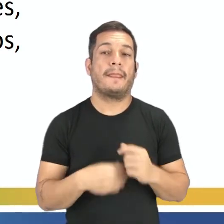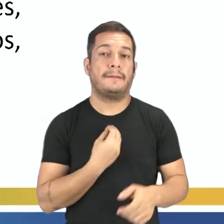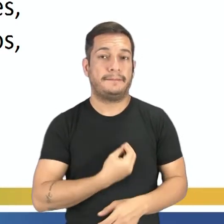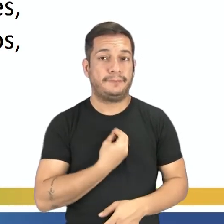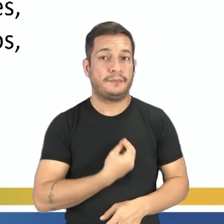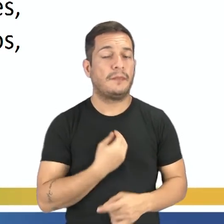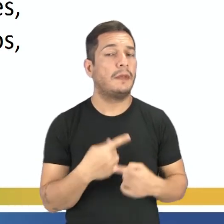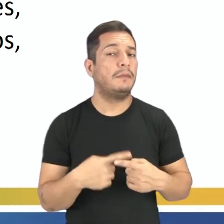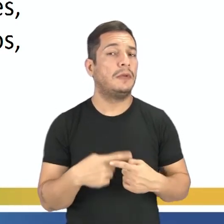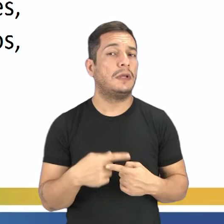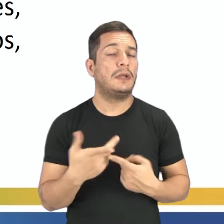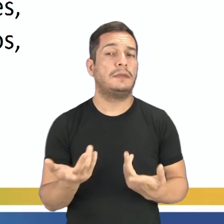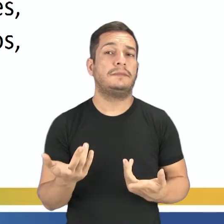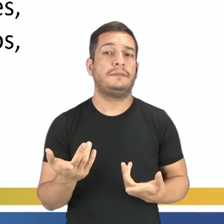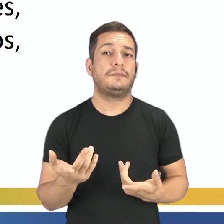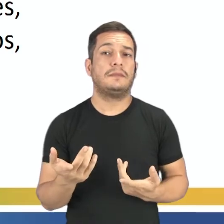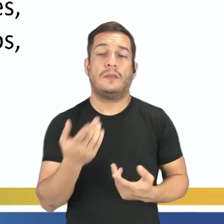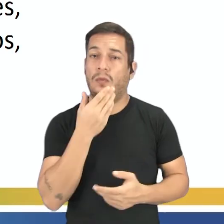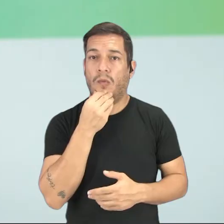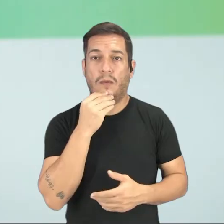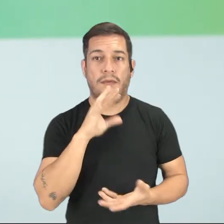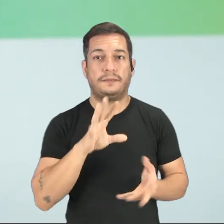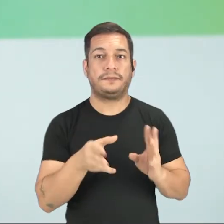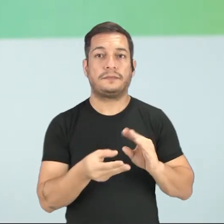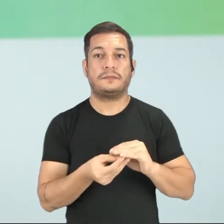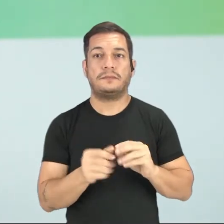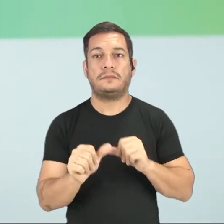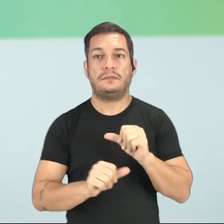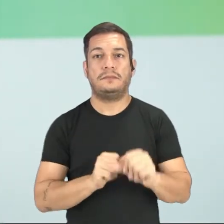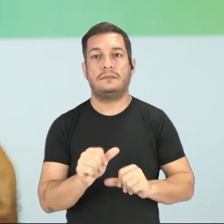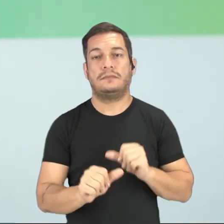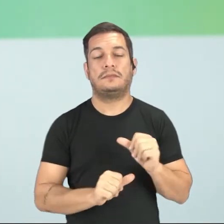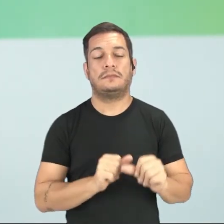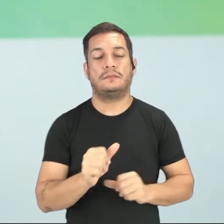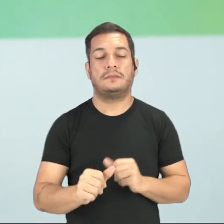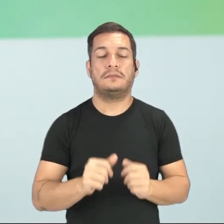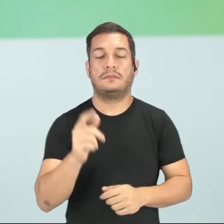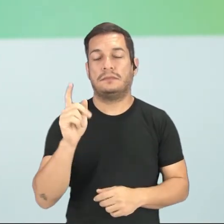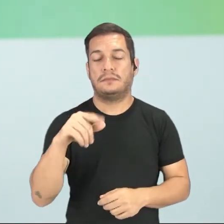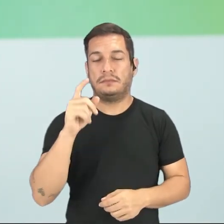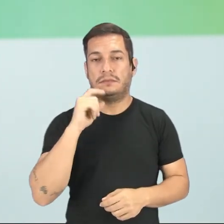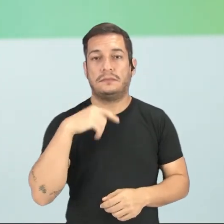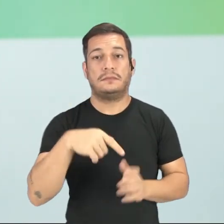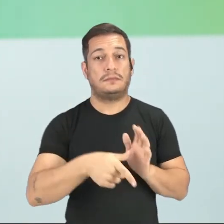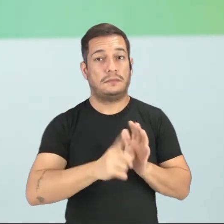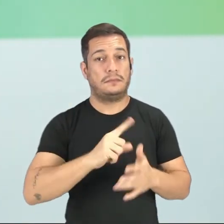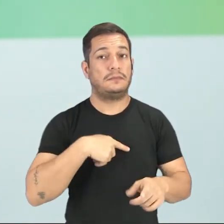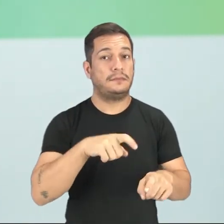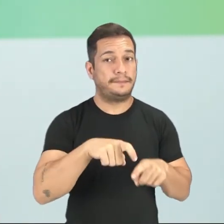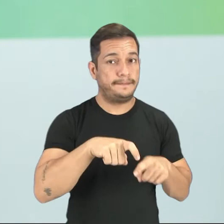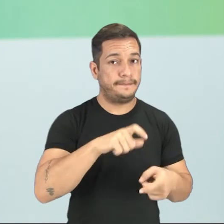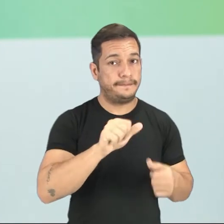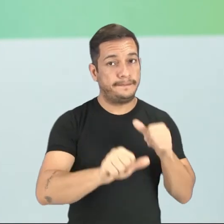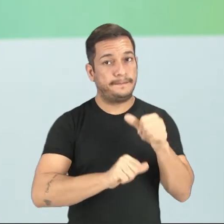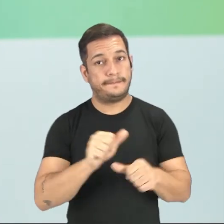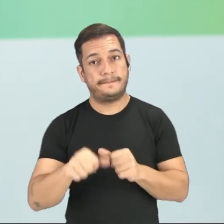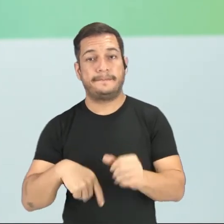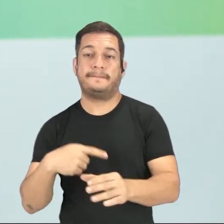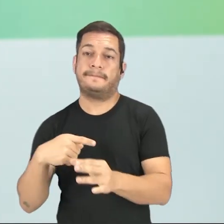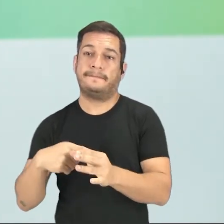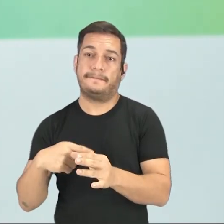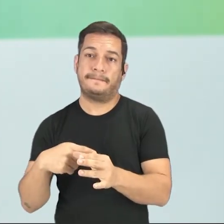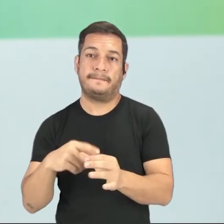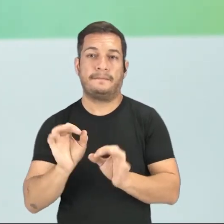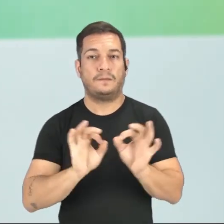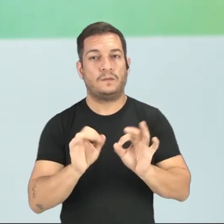que interferiu diretamente? Porque o homem transformou essa paisagem, que um dia foi uma paisagem rural, e transformou numa